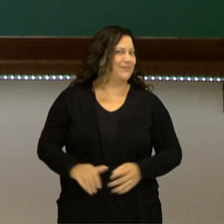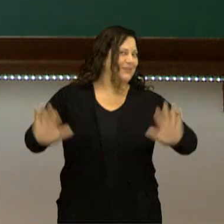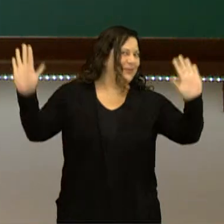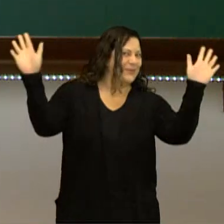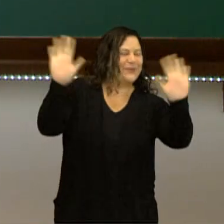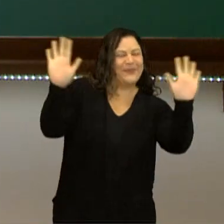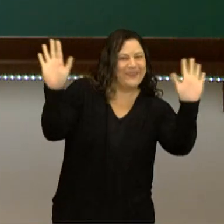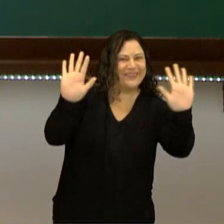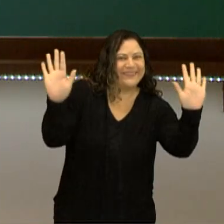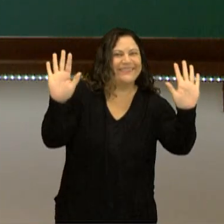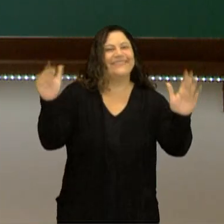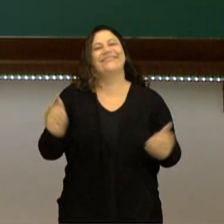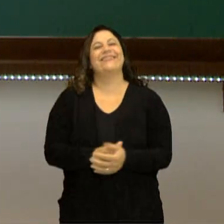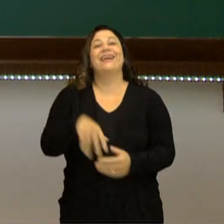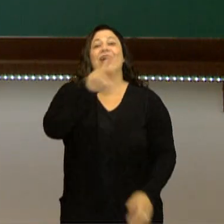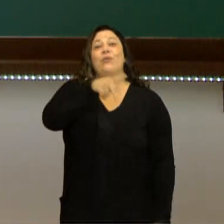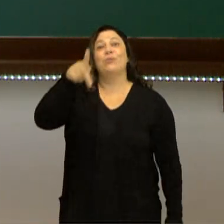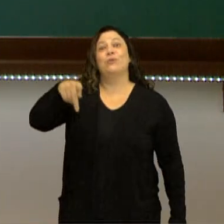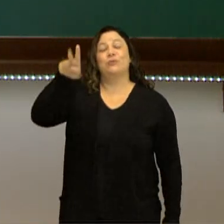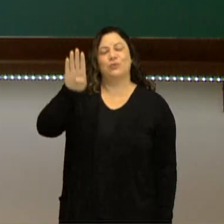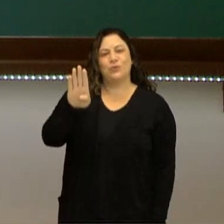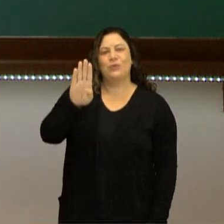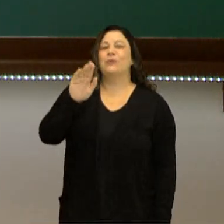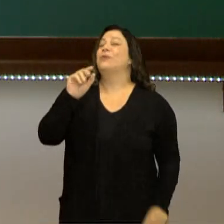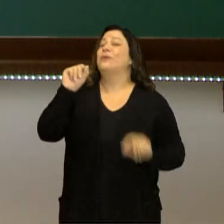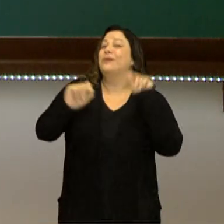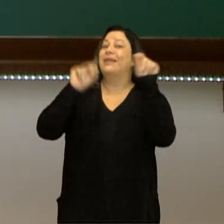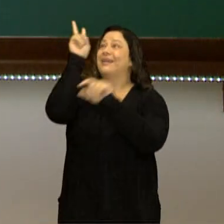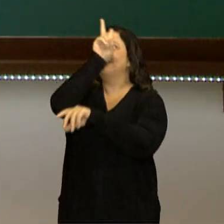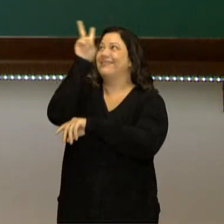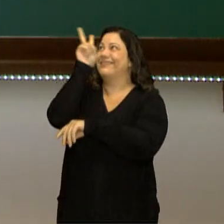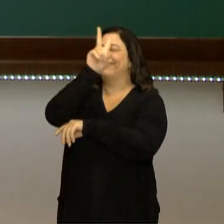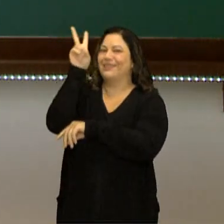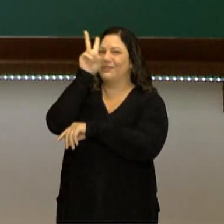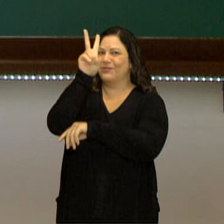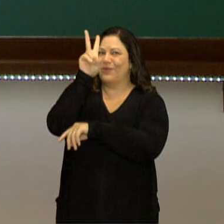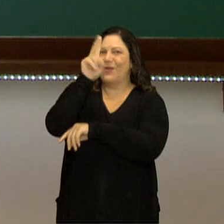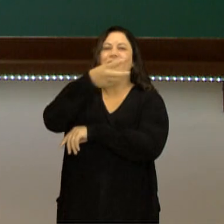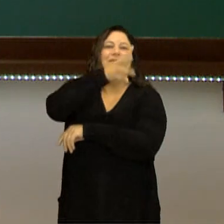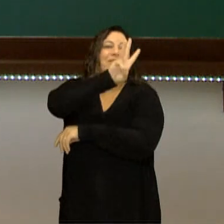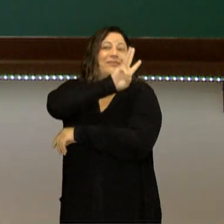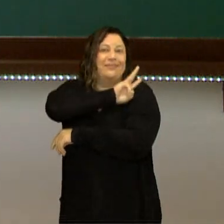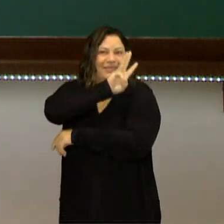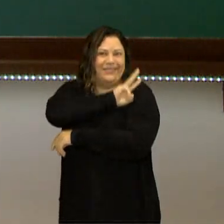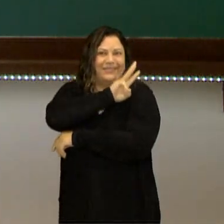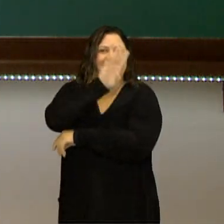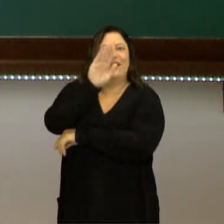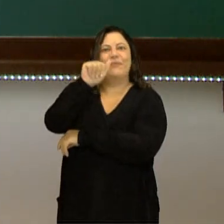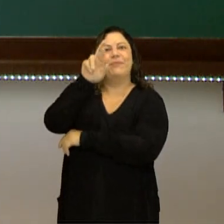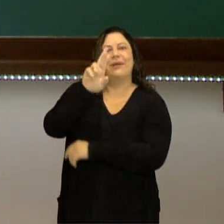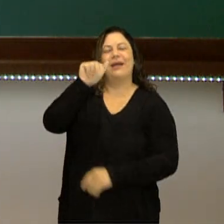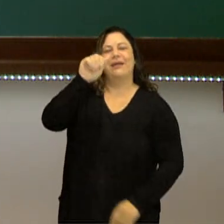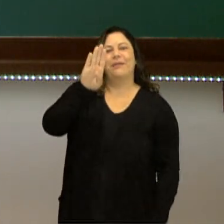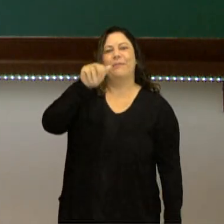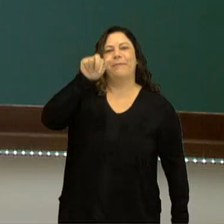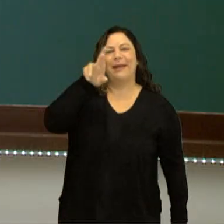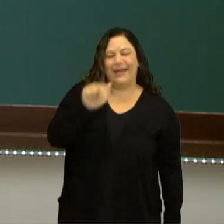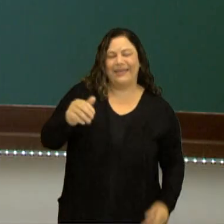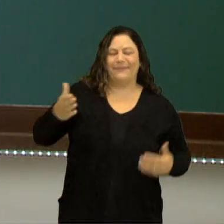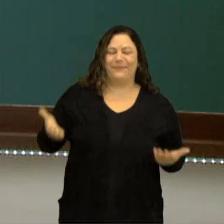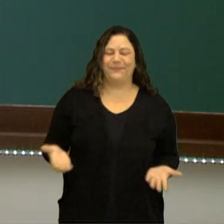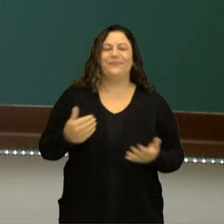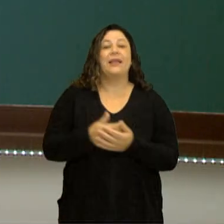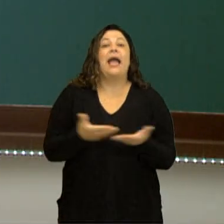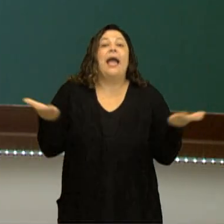Oi, pessoal! Eu sou a professora de História de vocês do terceiro ano, professora Bárbara Furquim.